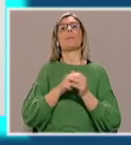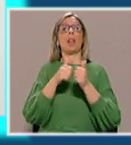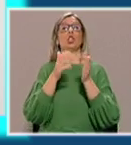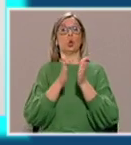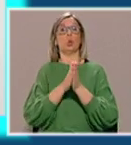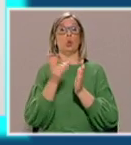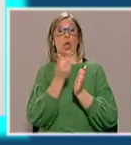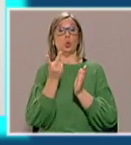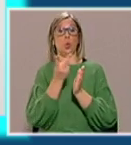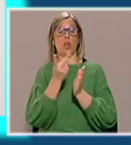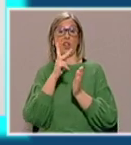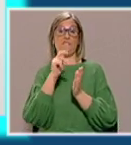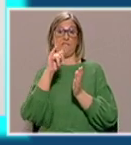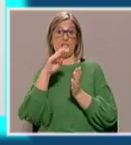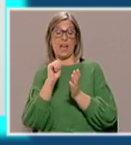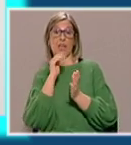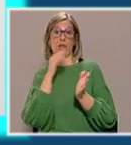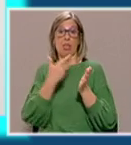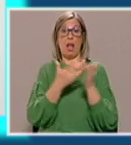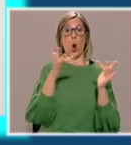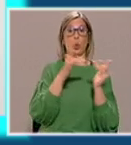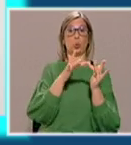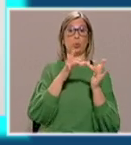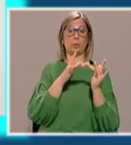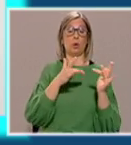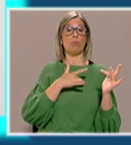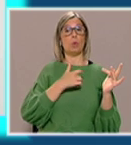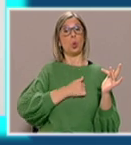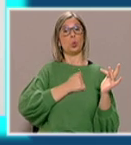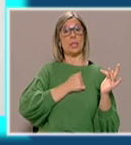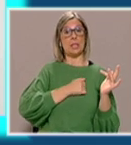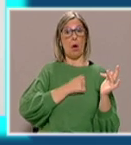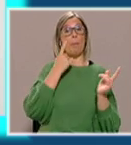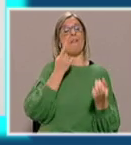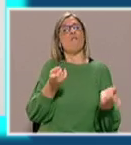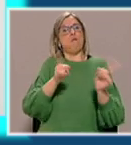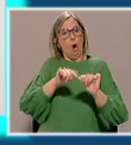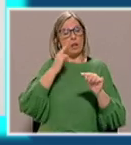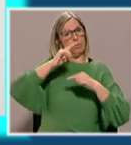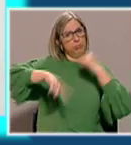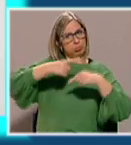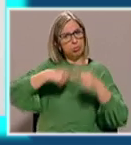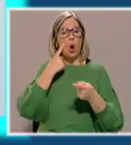da aurícula direita, para dar início novamente à circulação pulmonar.